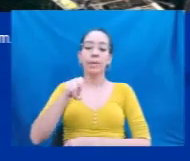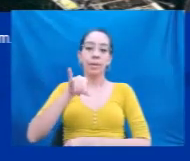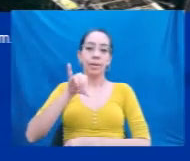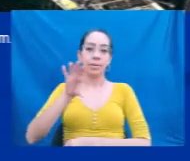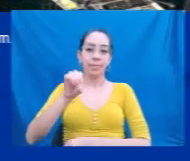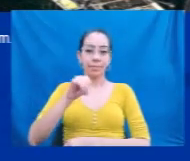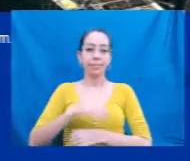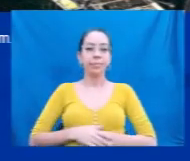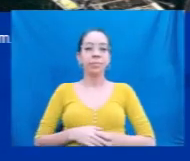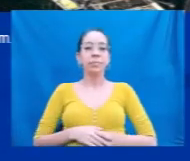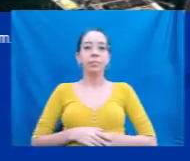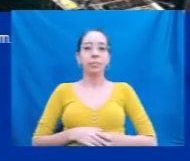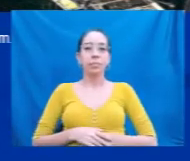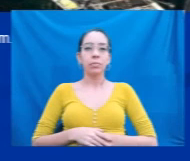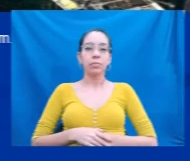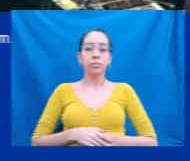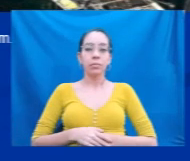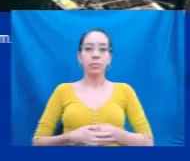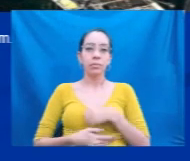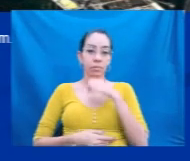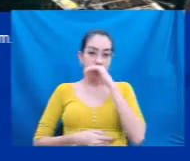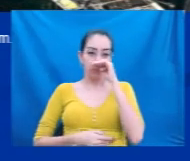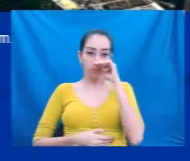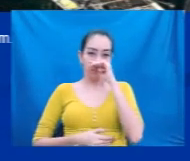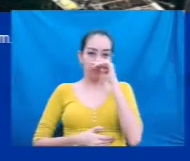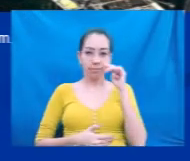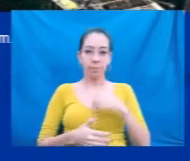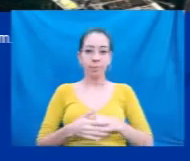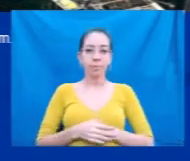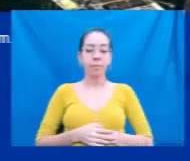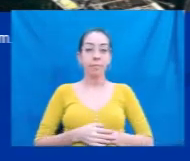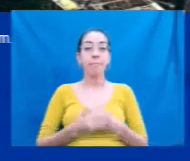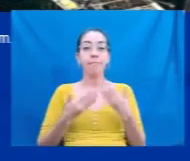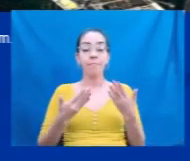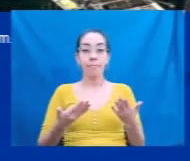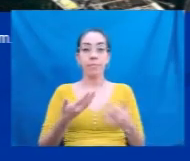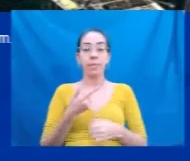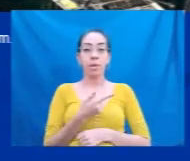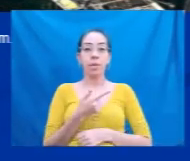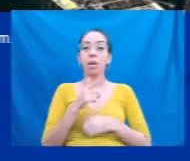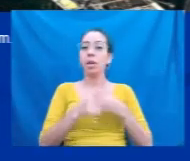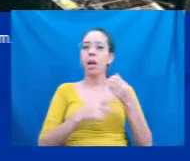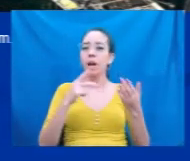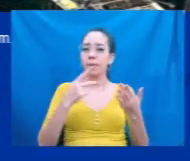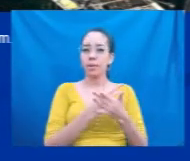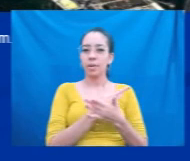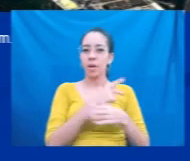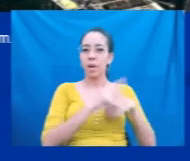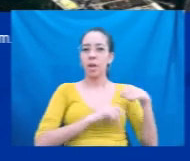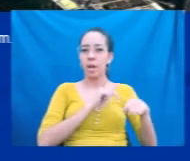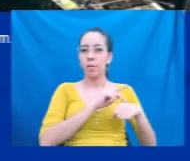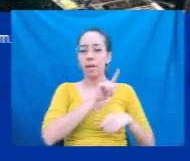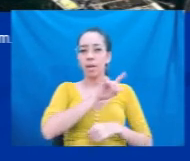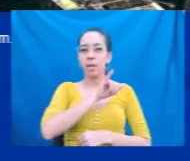Bem, em relação ainda ao evento que ocorreu no Líbano, né, um especialista que foi o Dr. Guilherme Marson, ele é